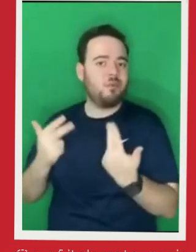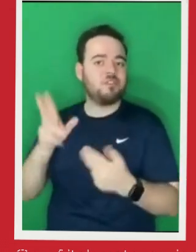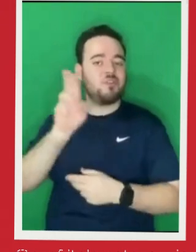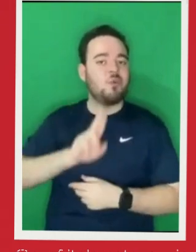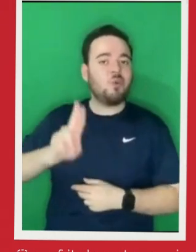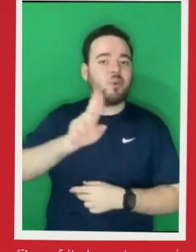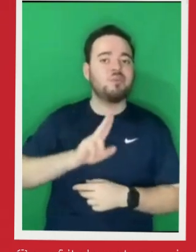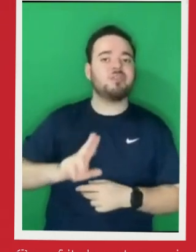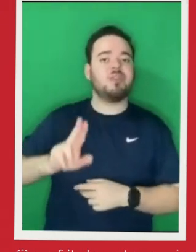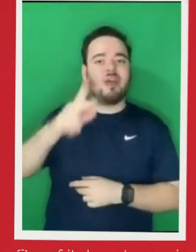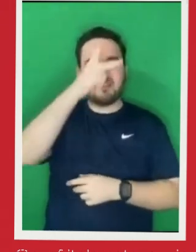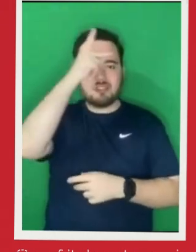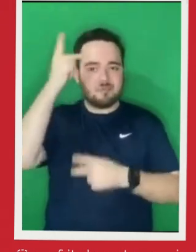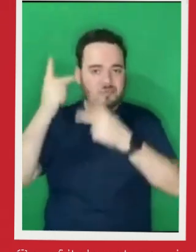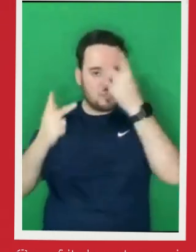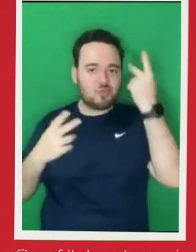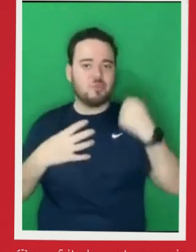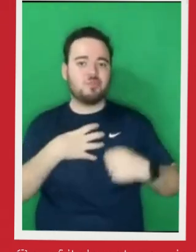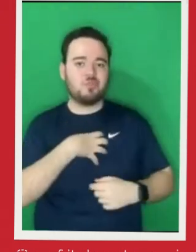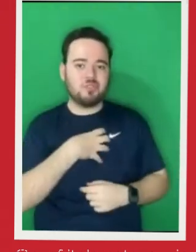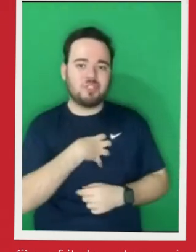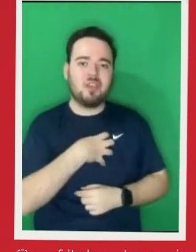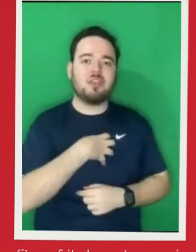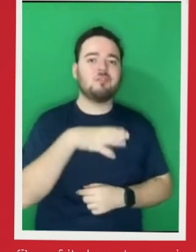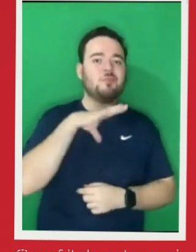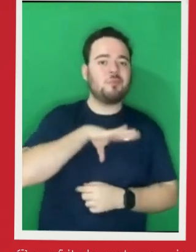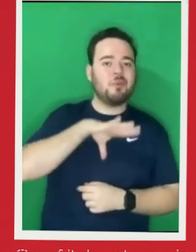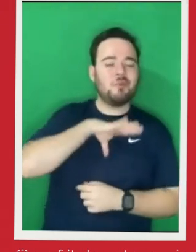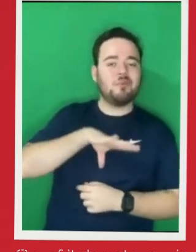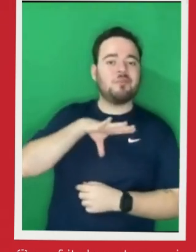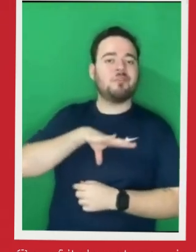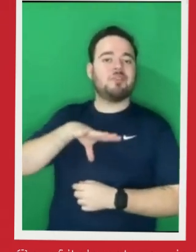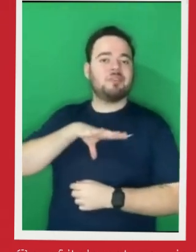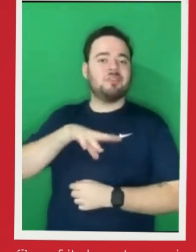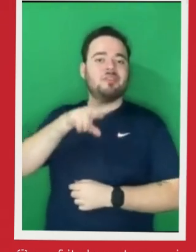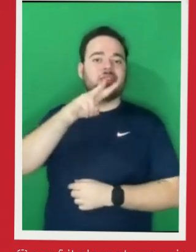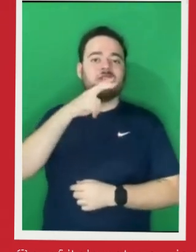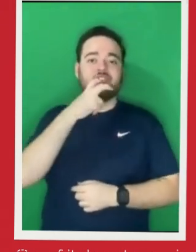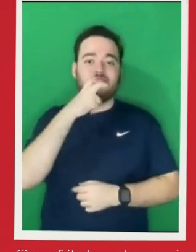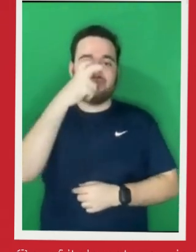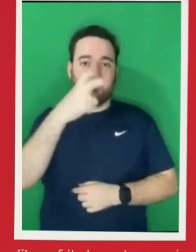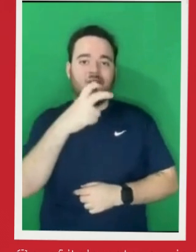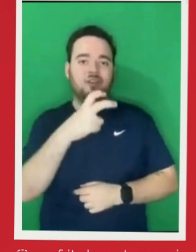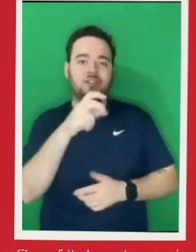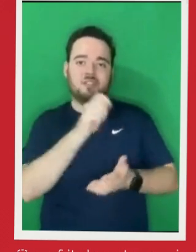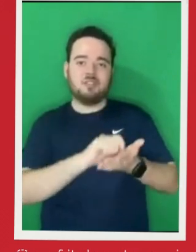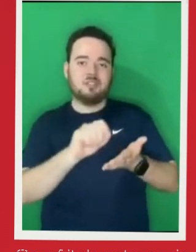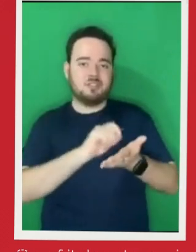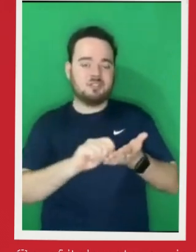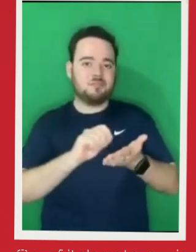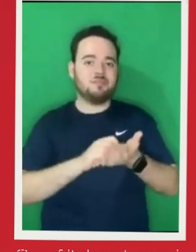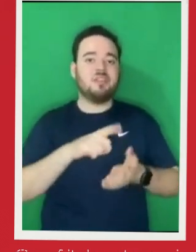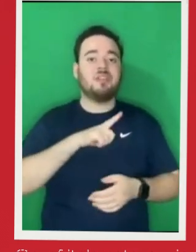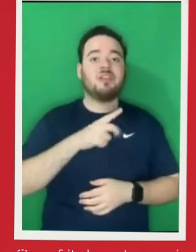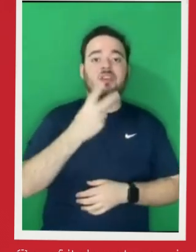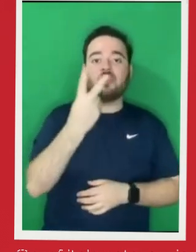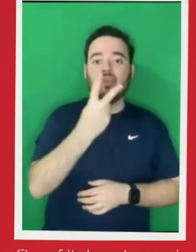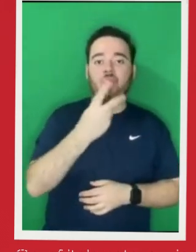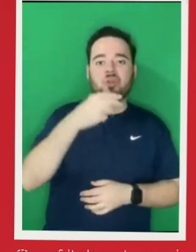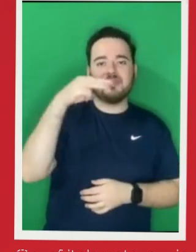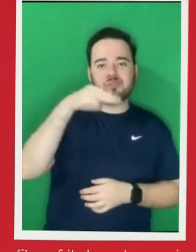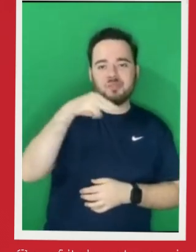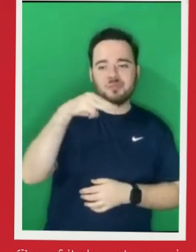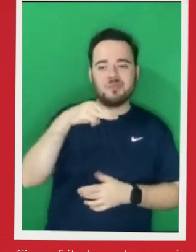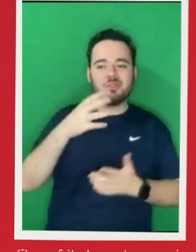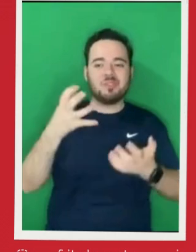usar as pessoas e os estilos de voz da escrita, né? Gente, a gente tem 2 minutos.